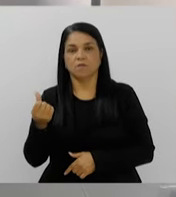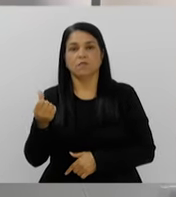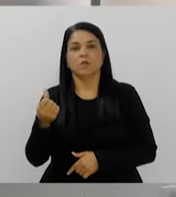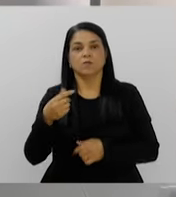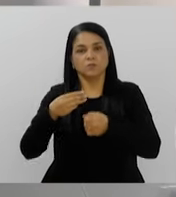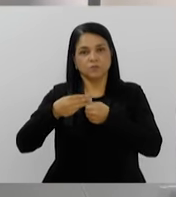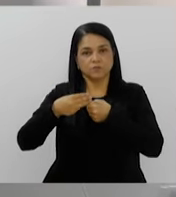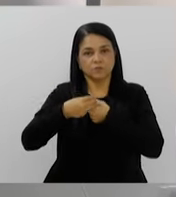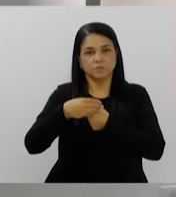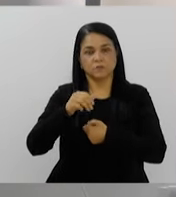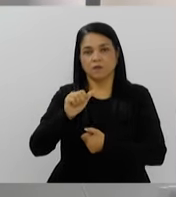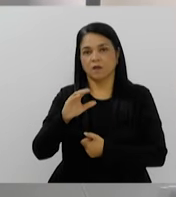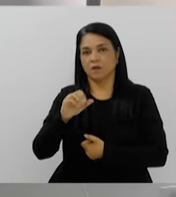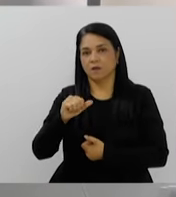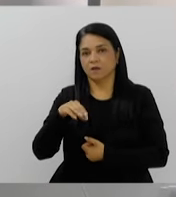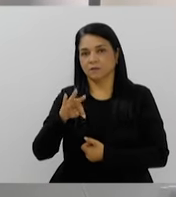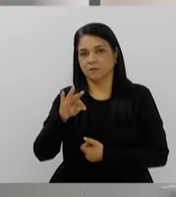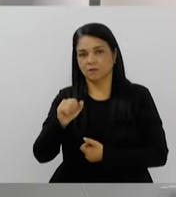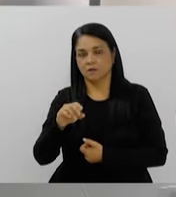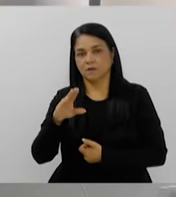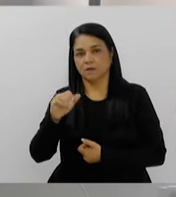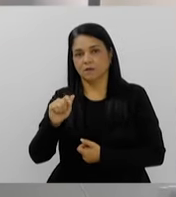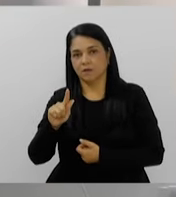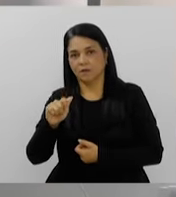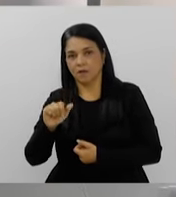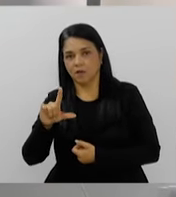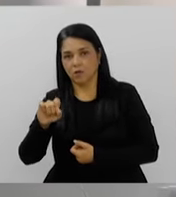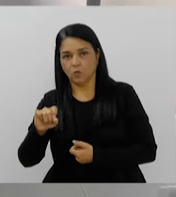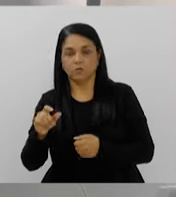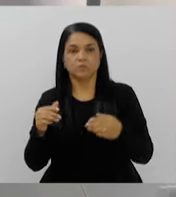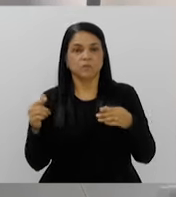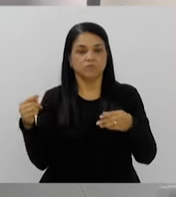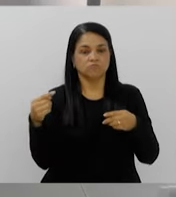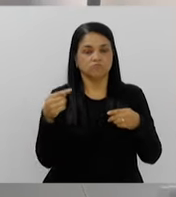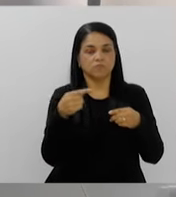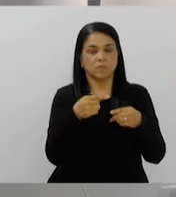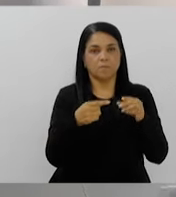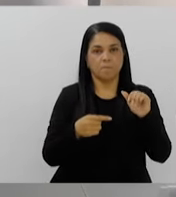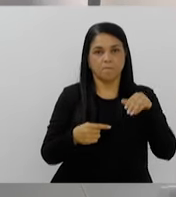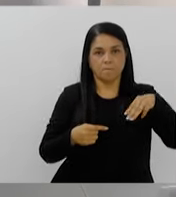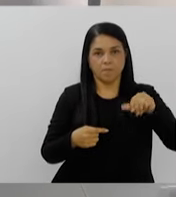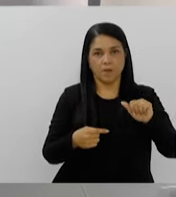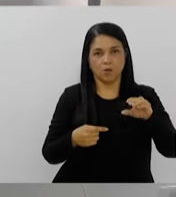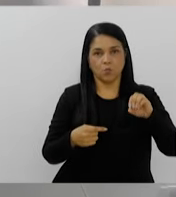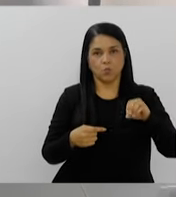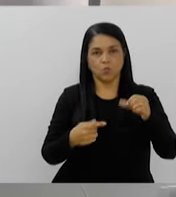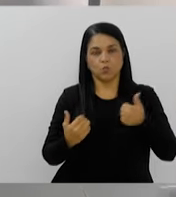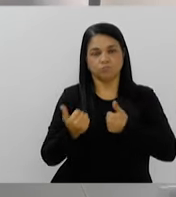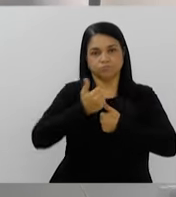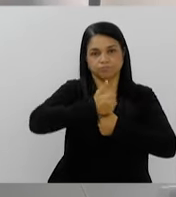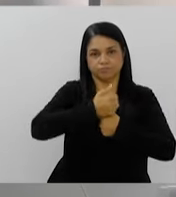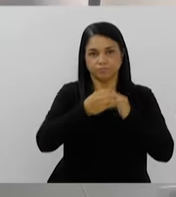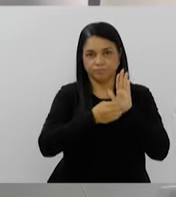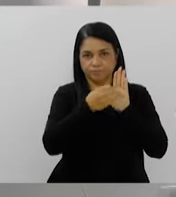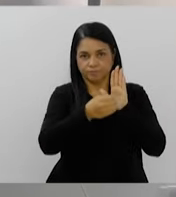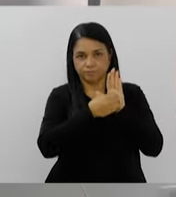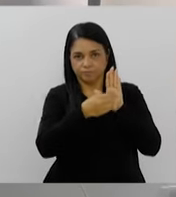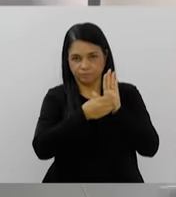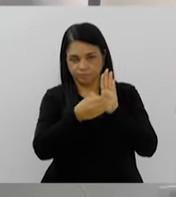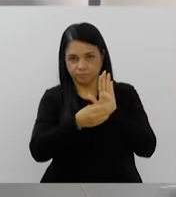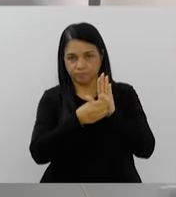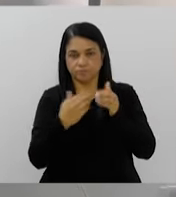de Cantagalo, ao município de Macuco. Parecer é pela legalidade com emendas, concluindo por substitutivo. Em